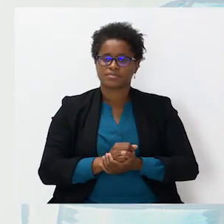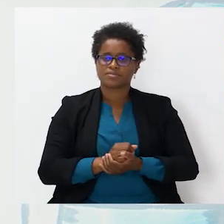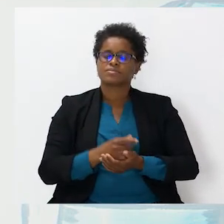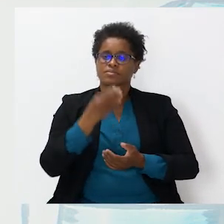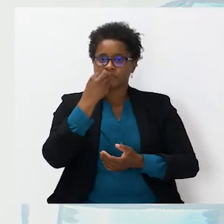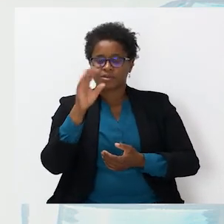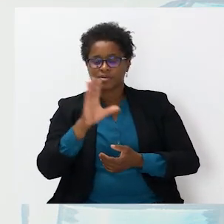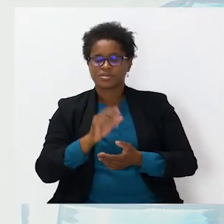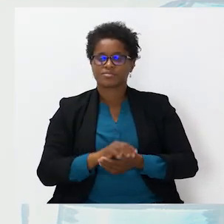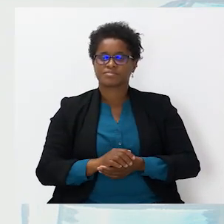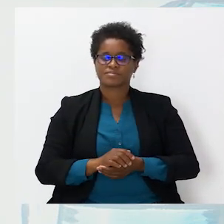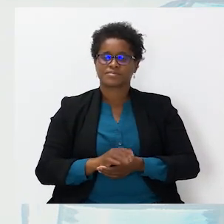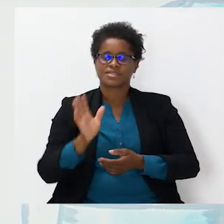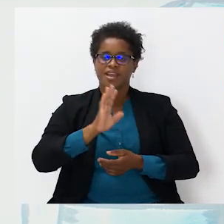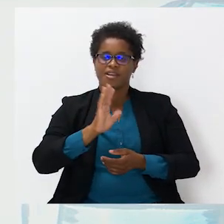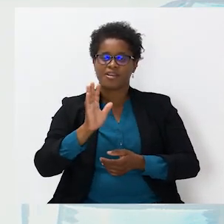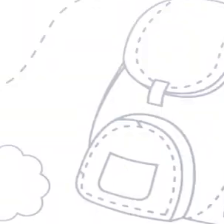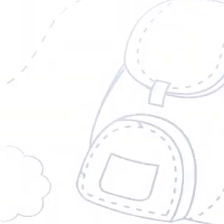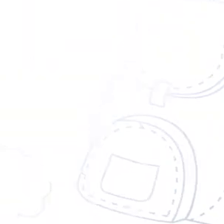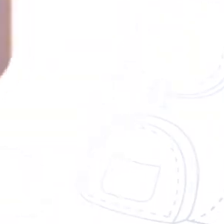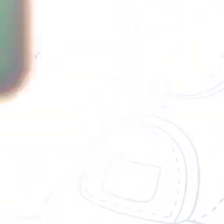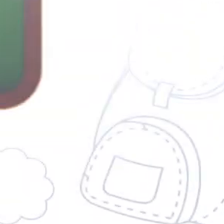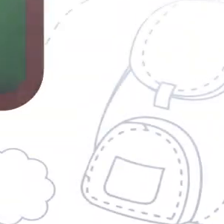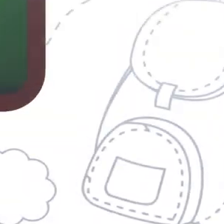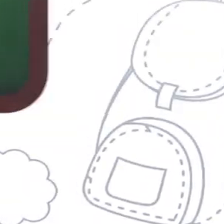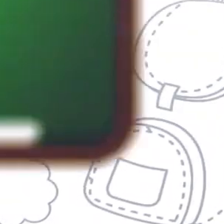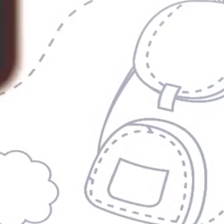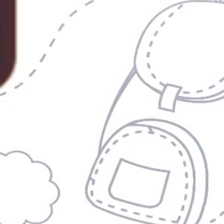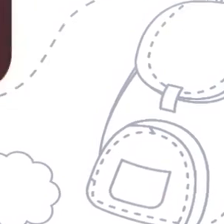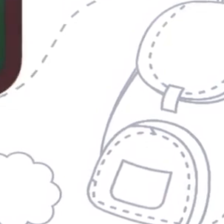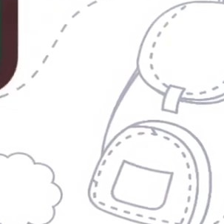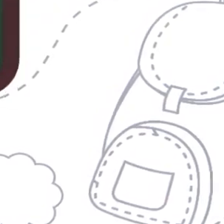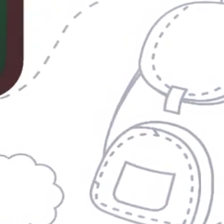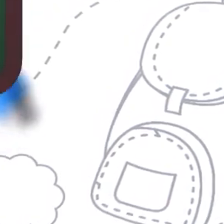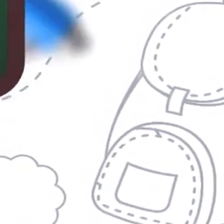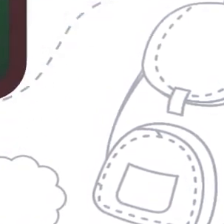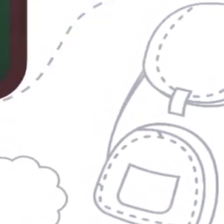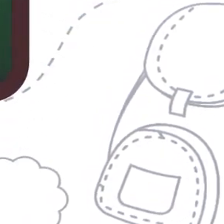Beijinhos, tchau!